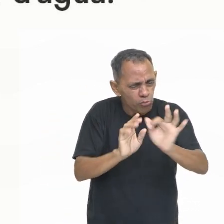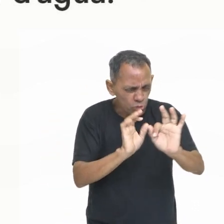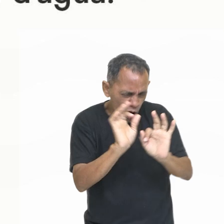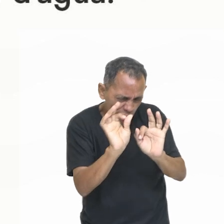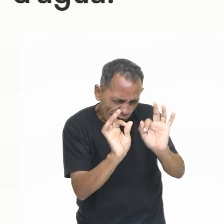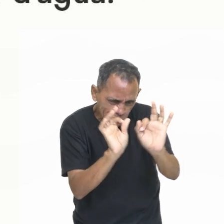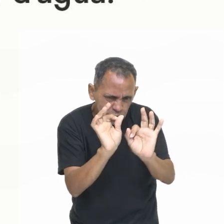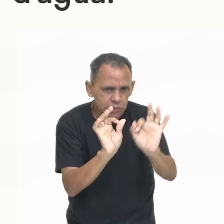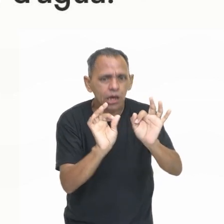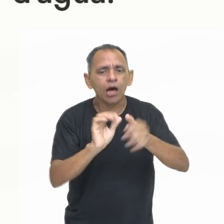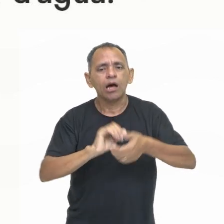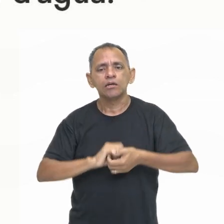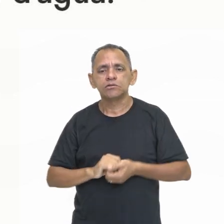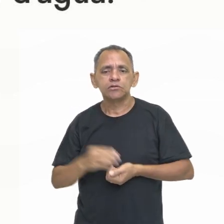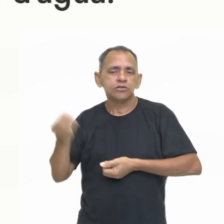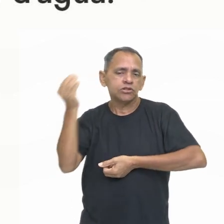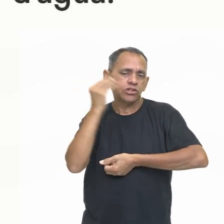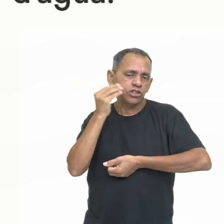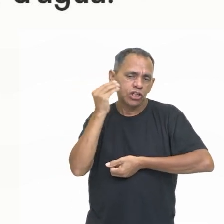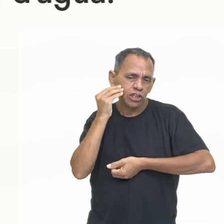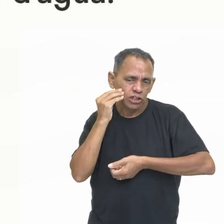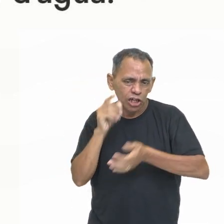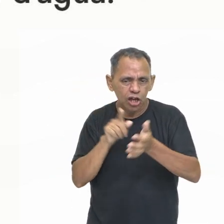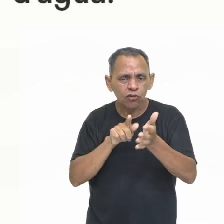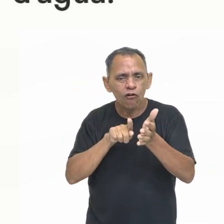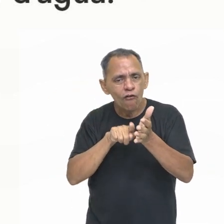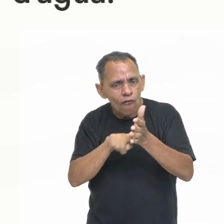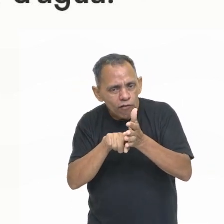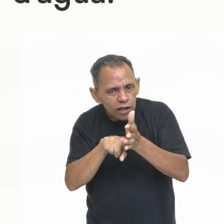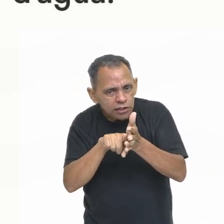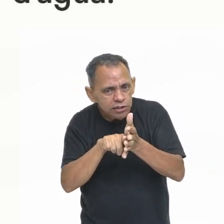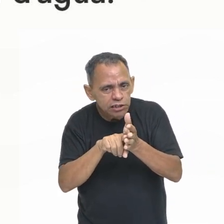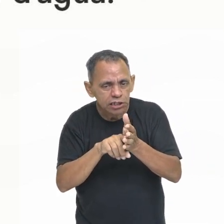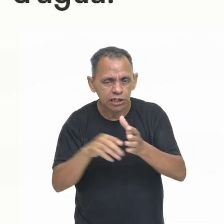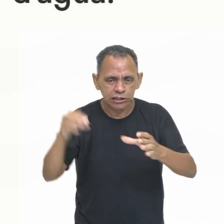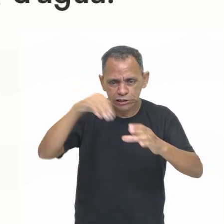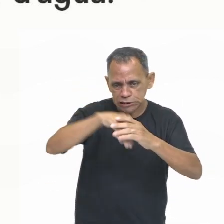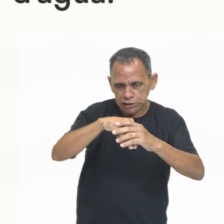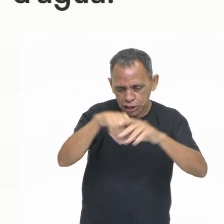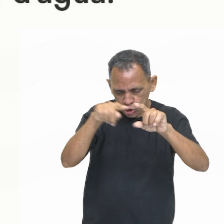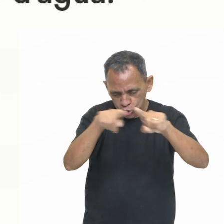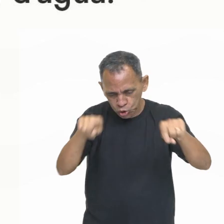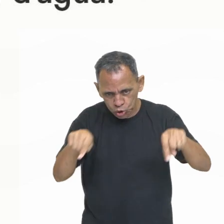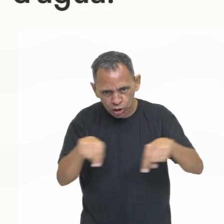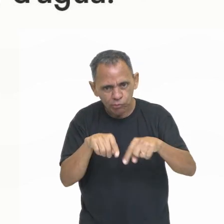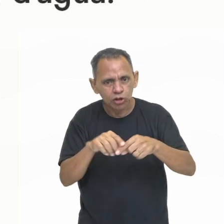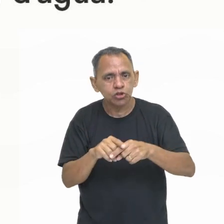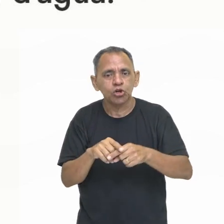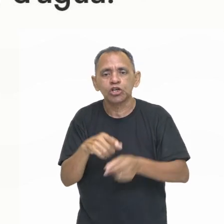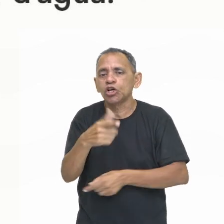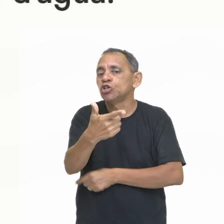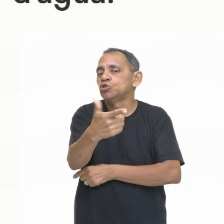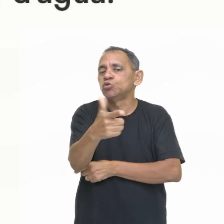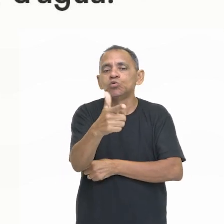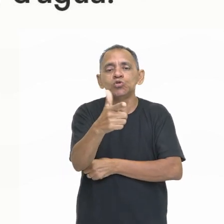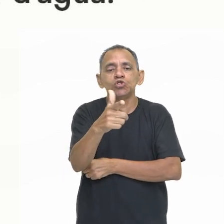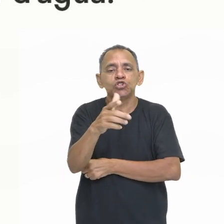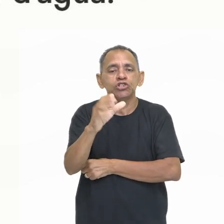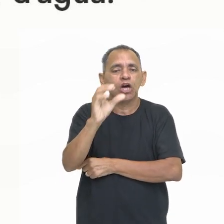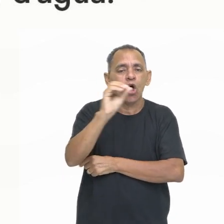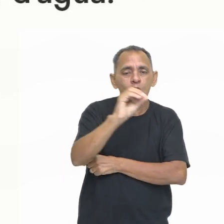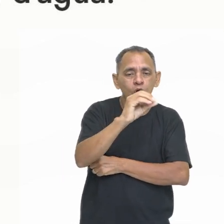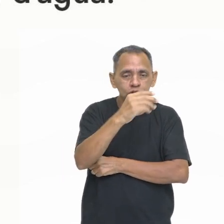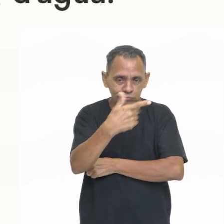Oparin e Haldane. Criou-se um sistema fechado, sem oxigênio. É importante lembrar que na